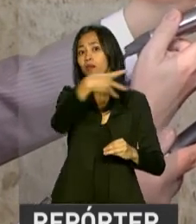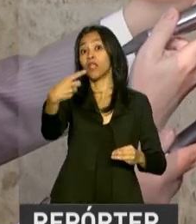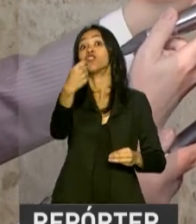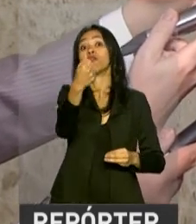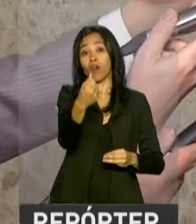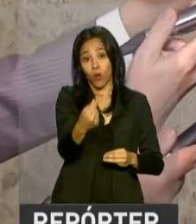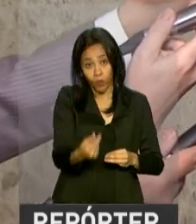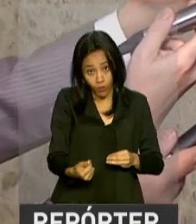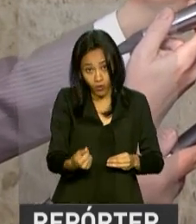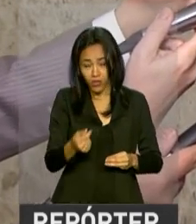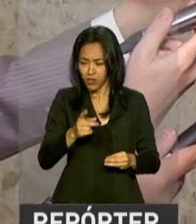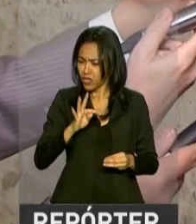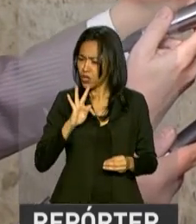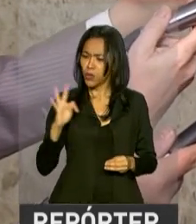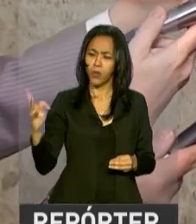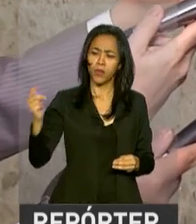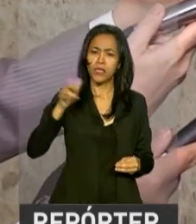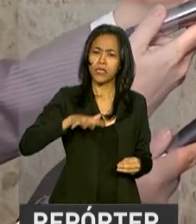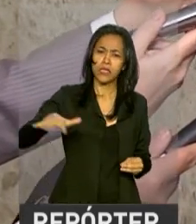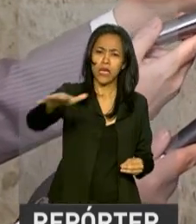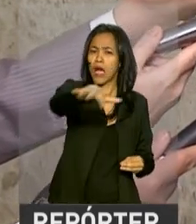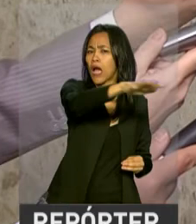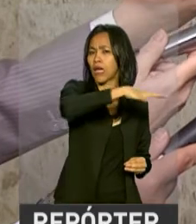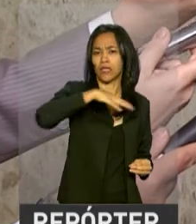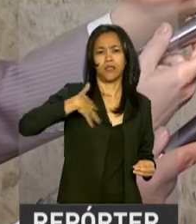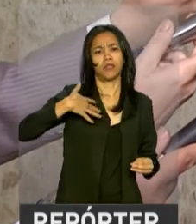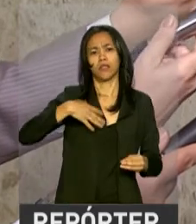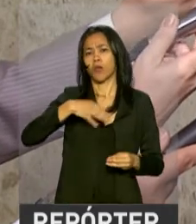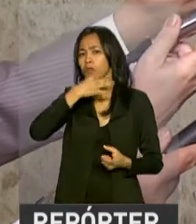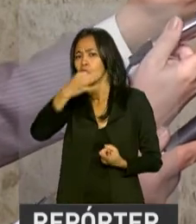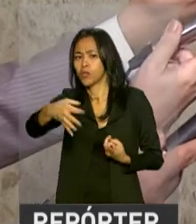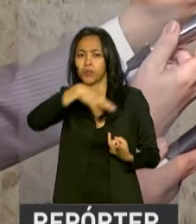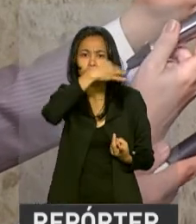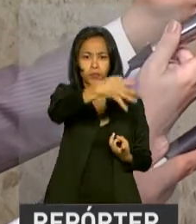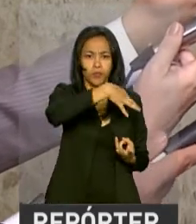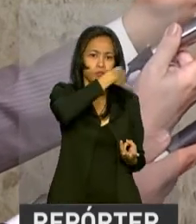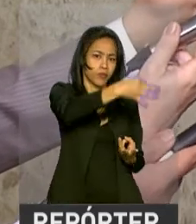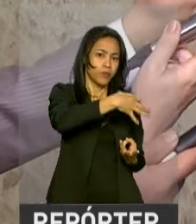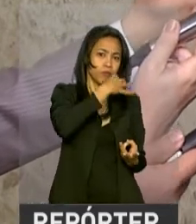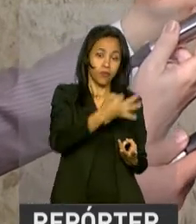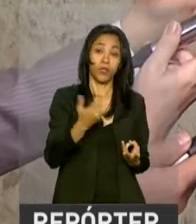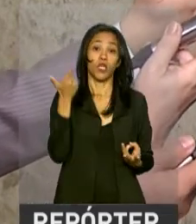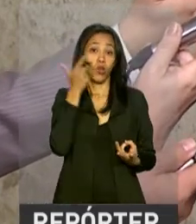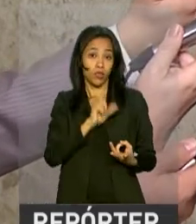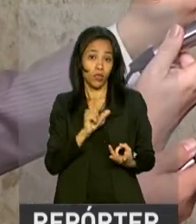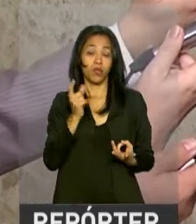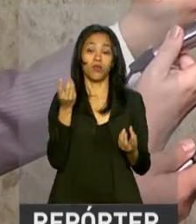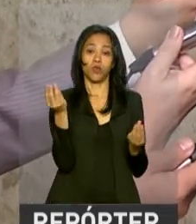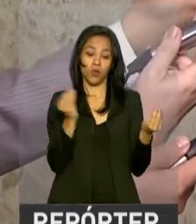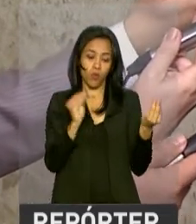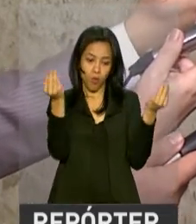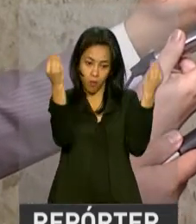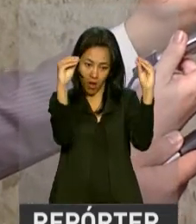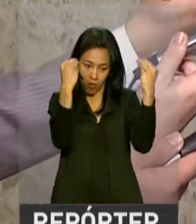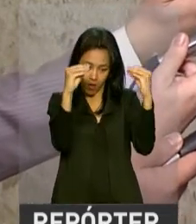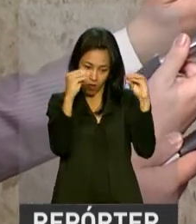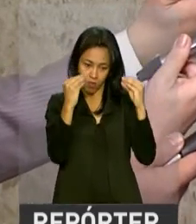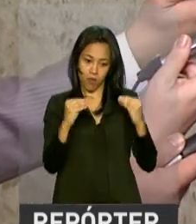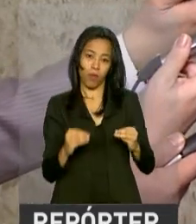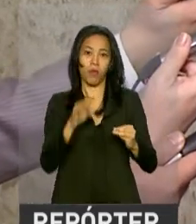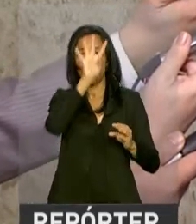como o setor de transporte para que a gente possa construir uma tabela com é todos os requisitos